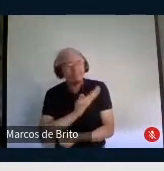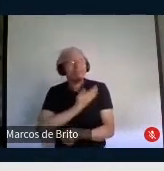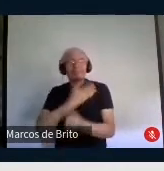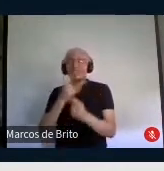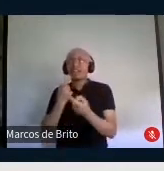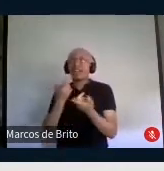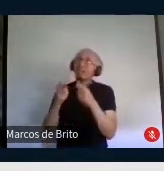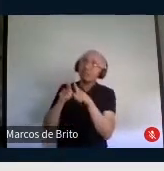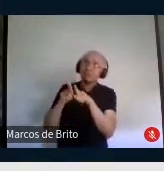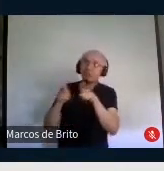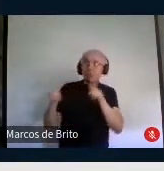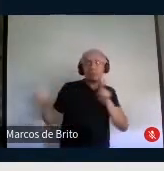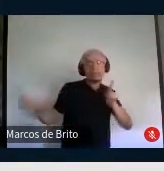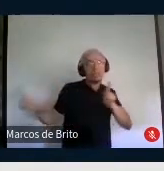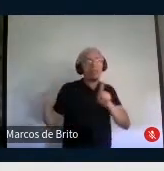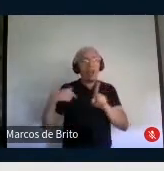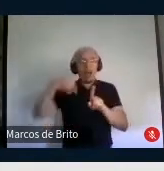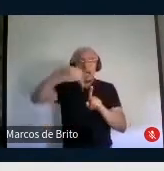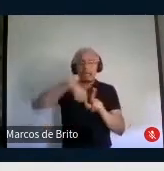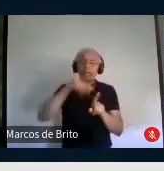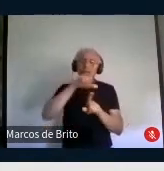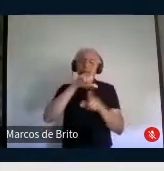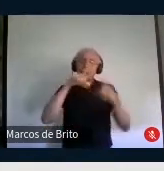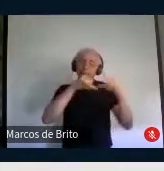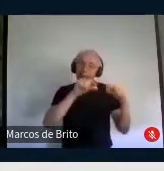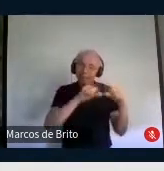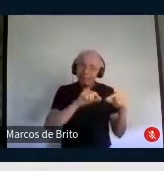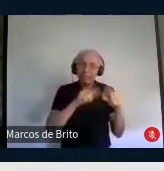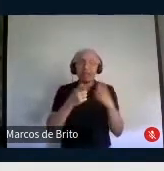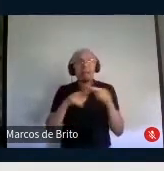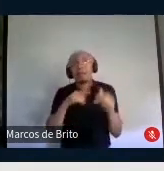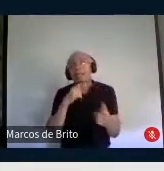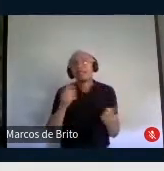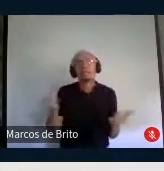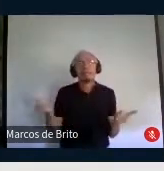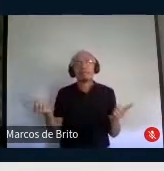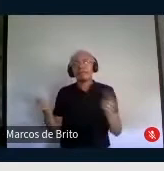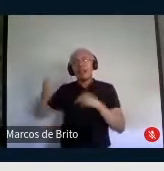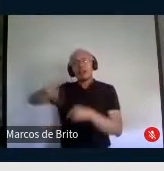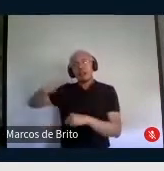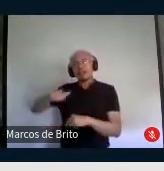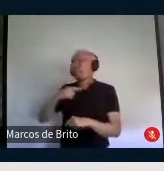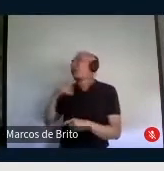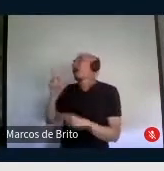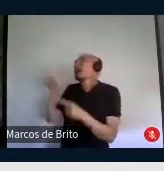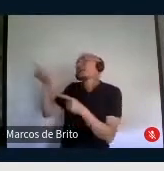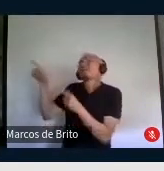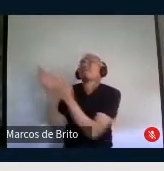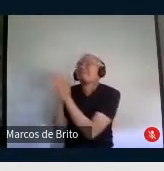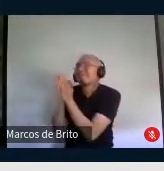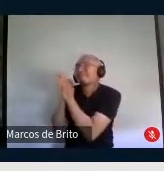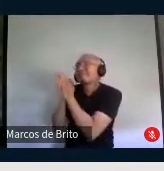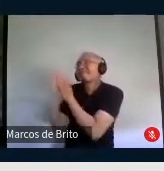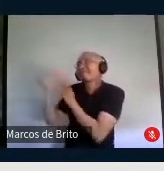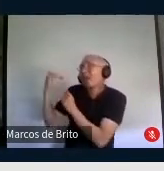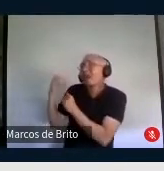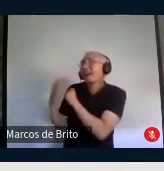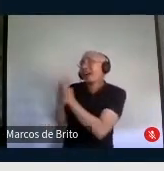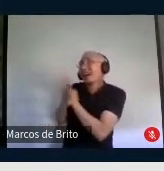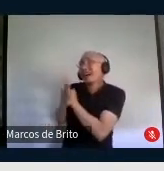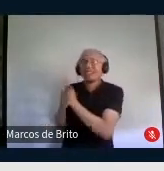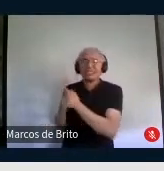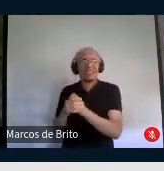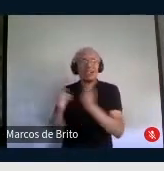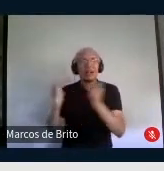um pouco depois que eu mudei para Brasília, mas quando foi a hora da qualificação, eu falei, eu quero ela. Eu sei que ela